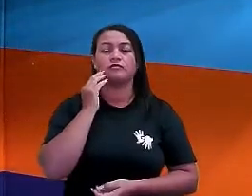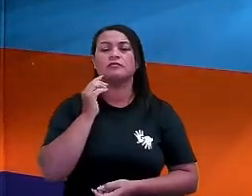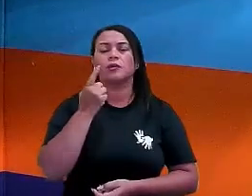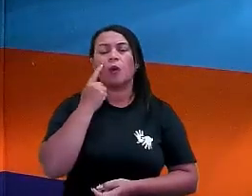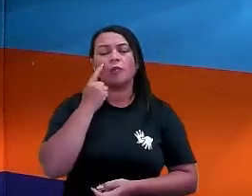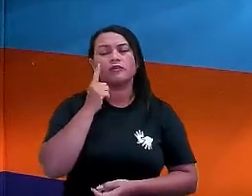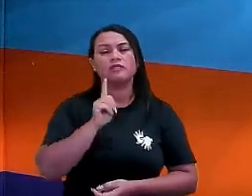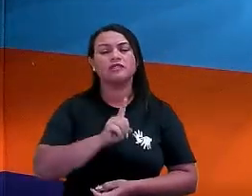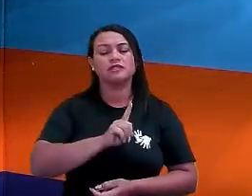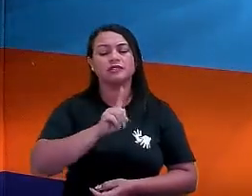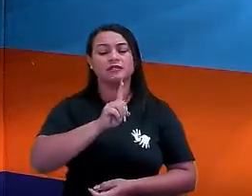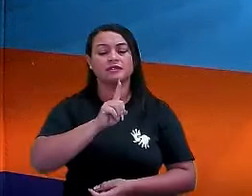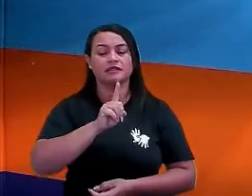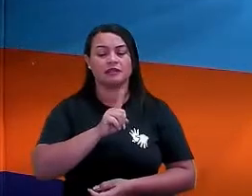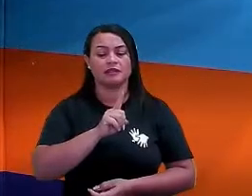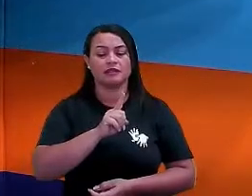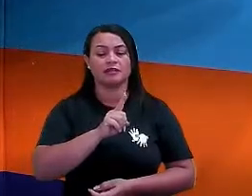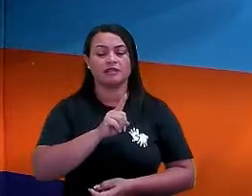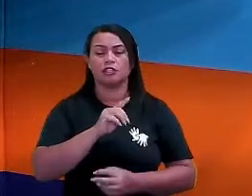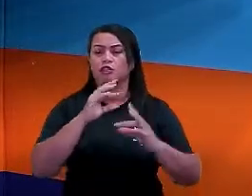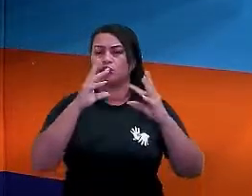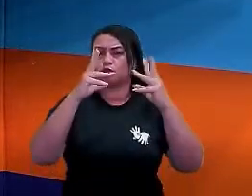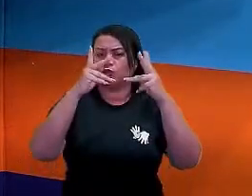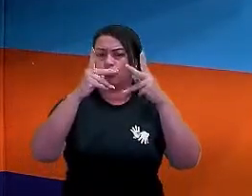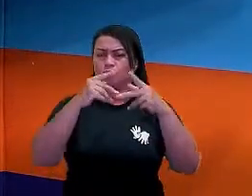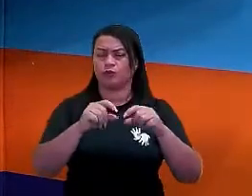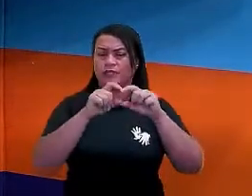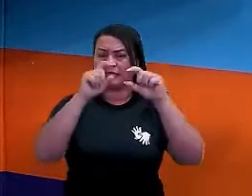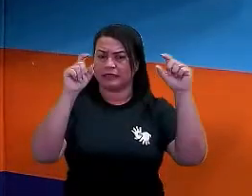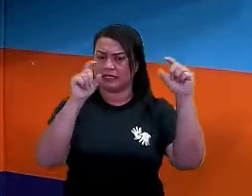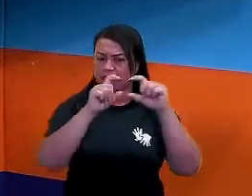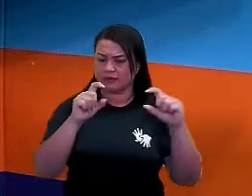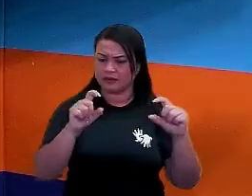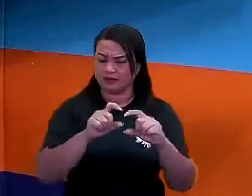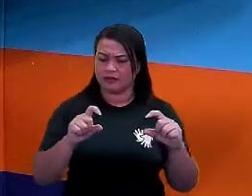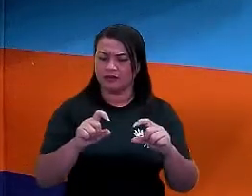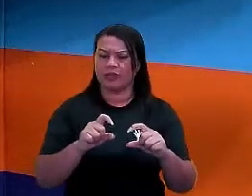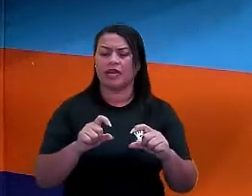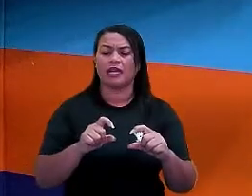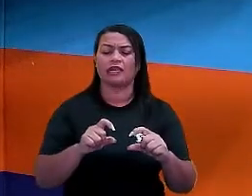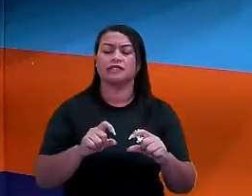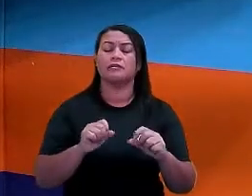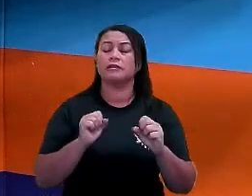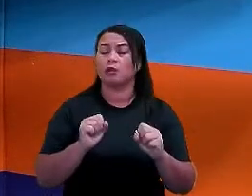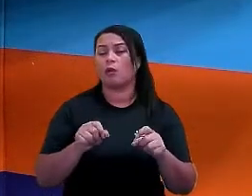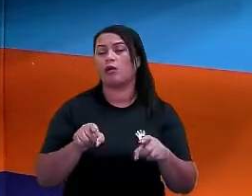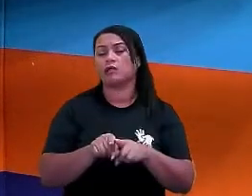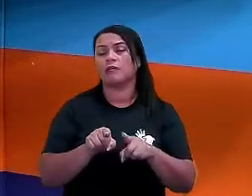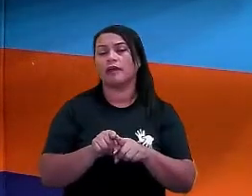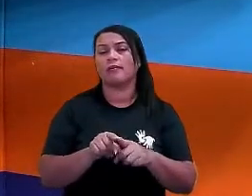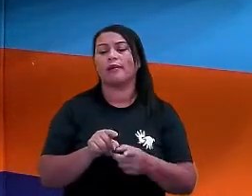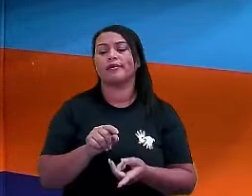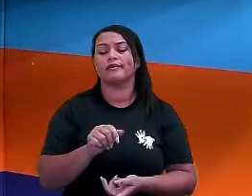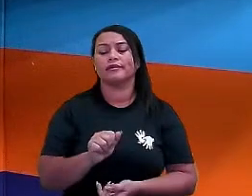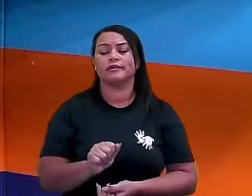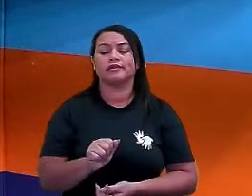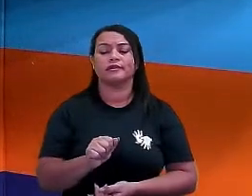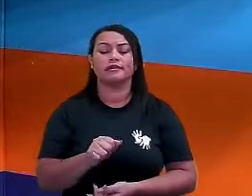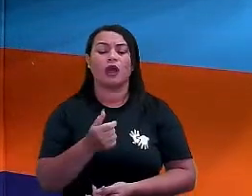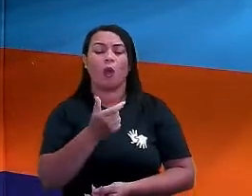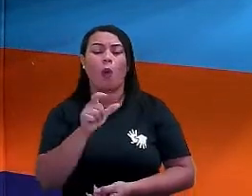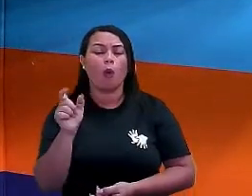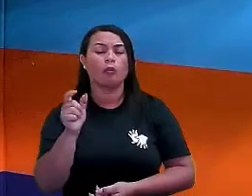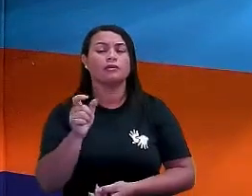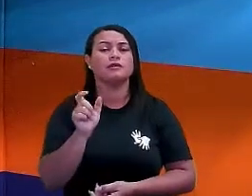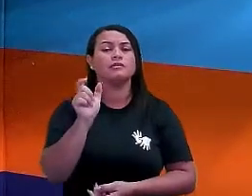que tanto todas essas frases aí, eu usei a forma completa, mas eu poderia usar aren't, tá?